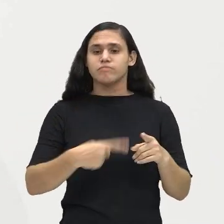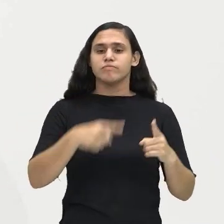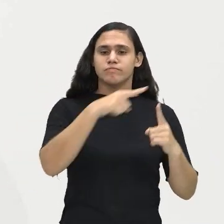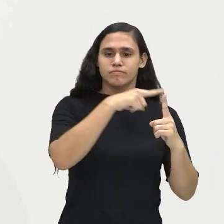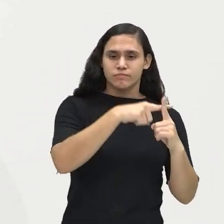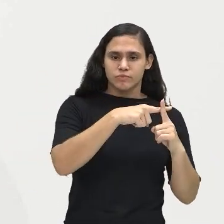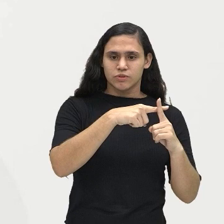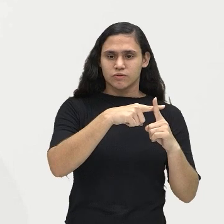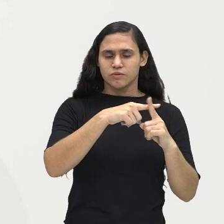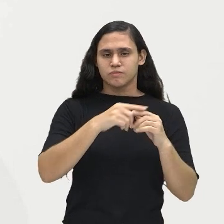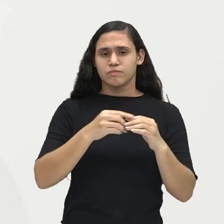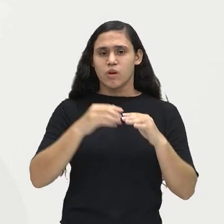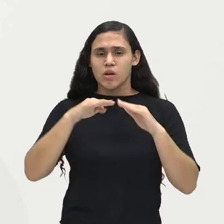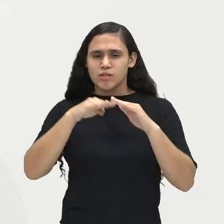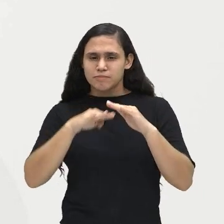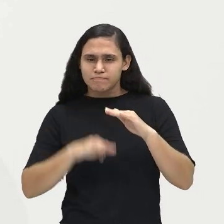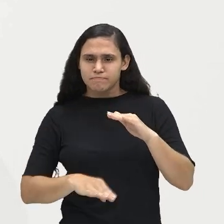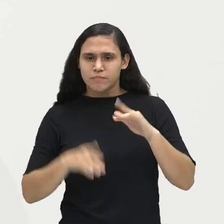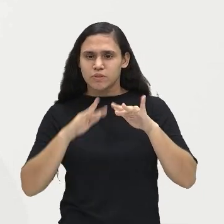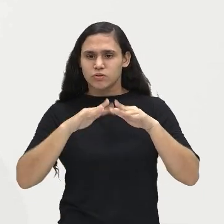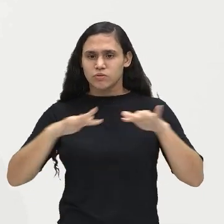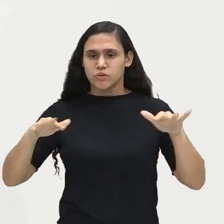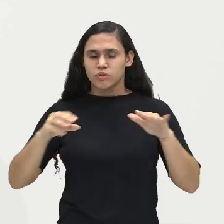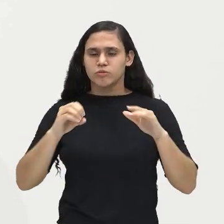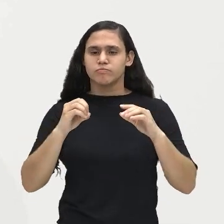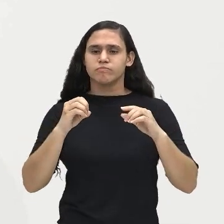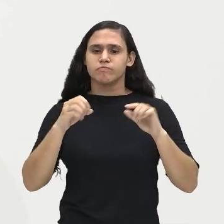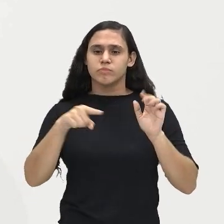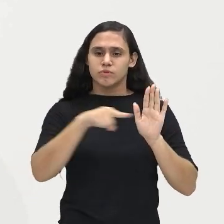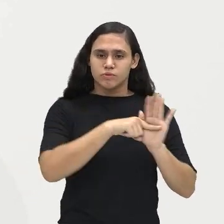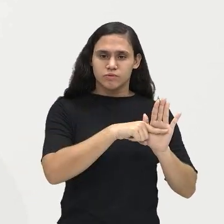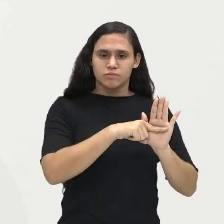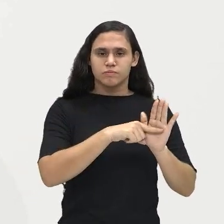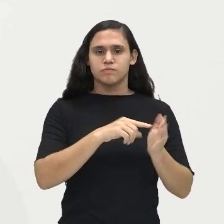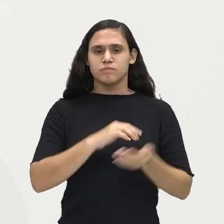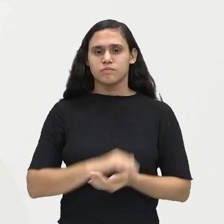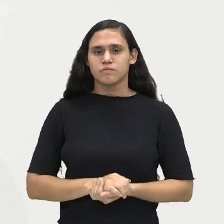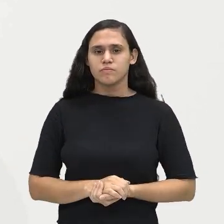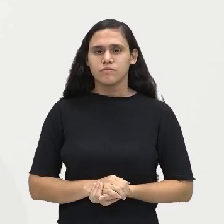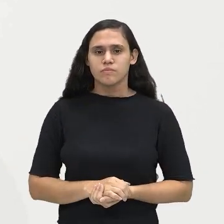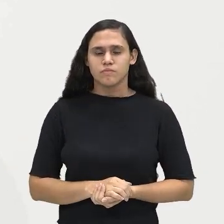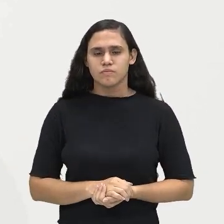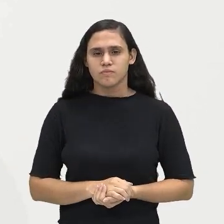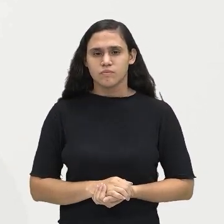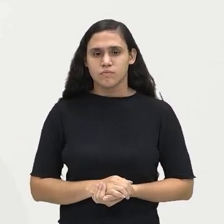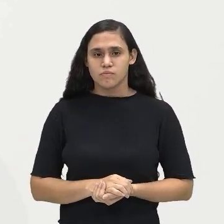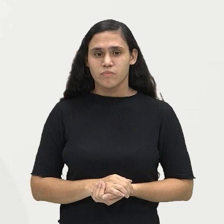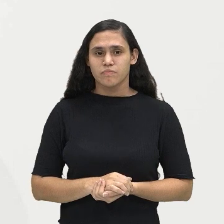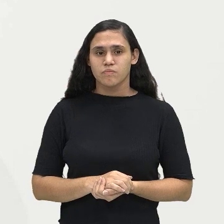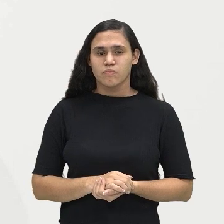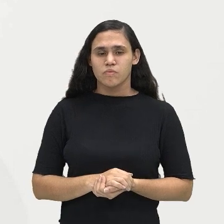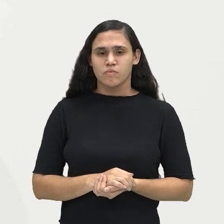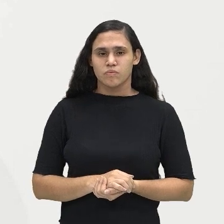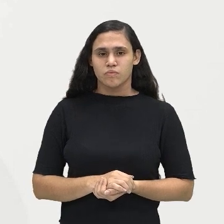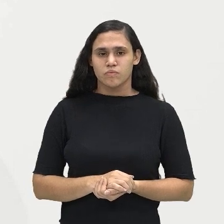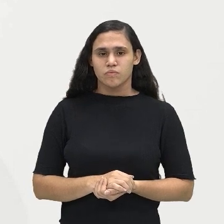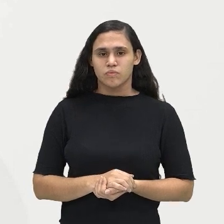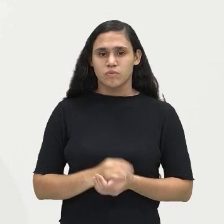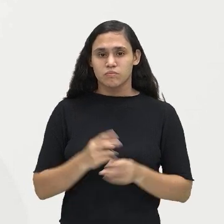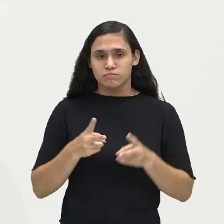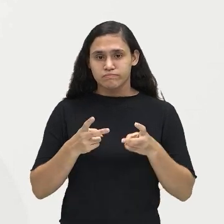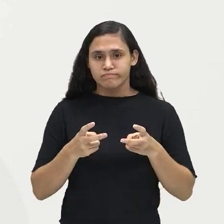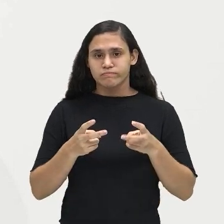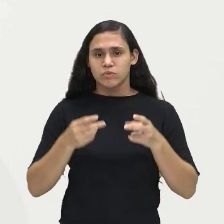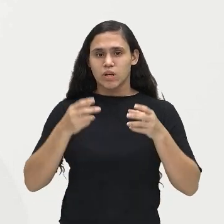positiva e abaixo do nível do mar será negativa. Acima do nível do mar, aqui, ó, para cima a ideia